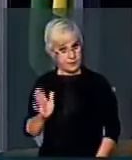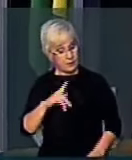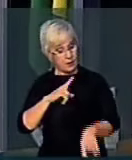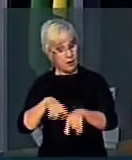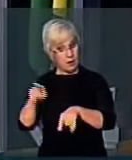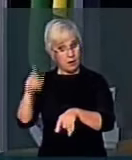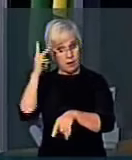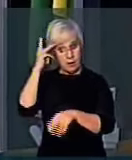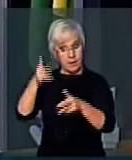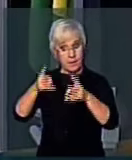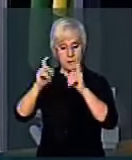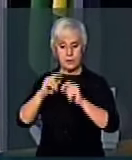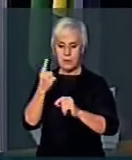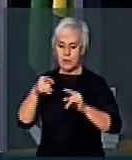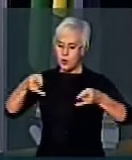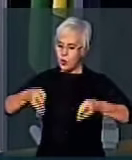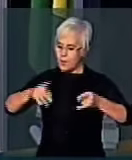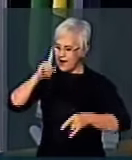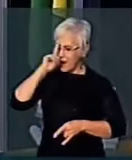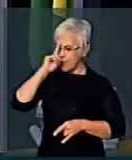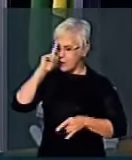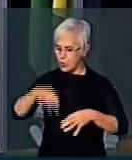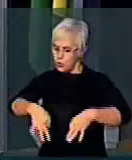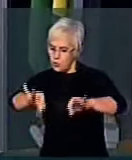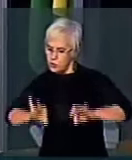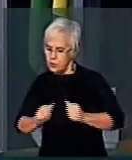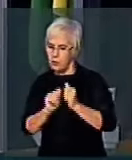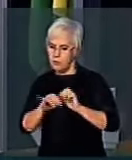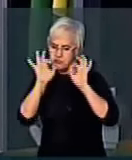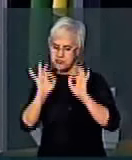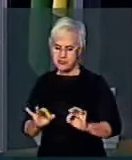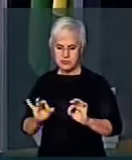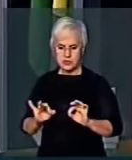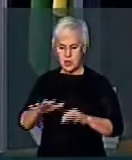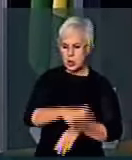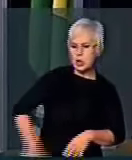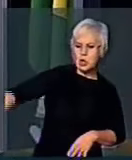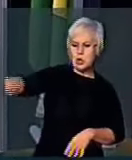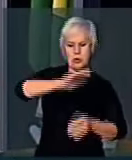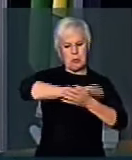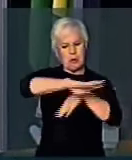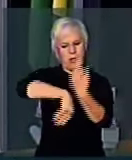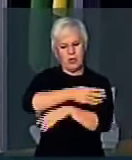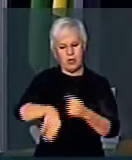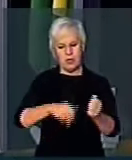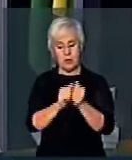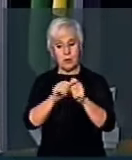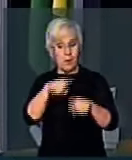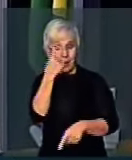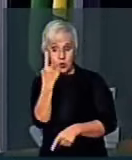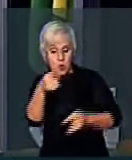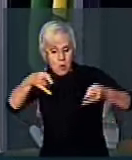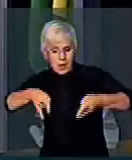ali que uma cama amanhecia arrumada todo dia, no resto era um zaralho, né? Homens e mulheres, ditos médicos,